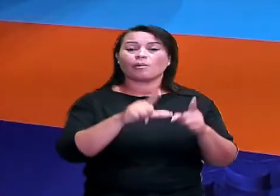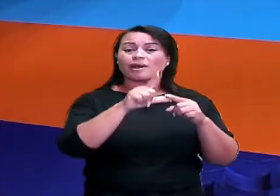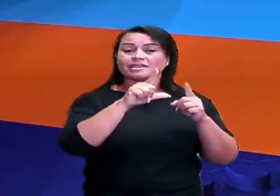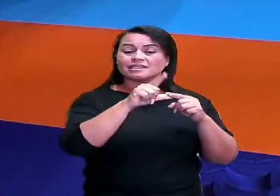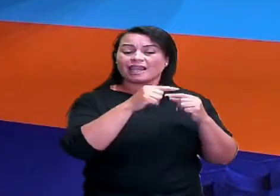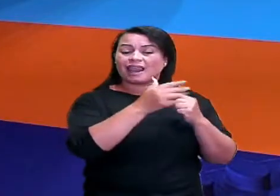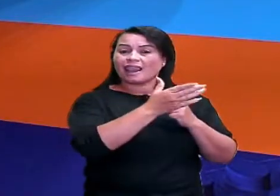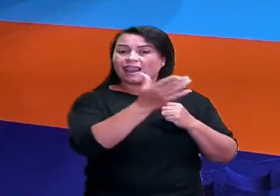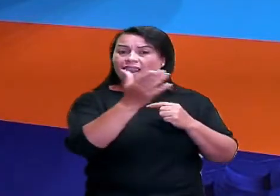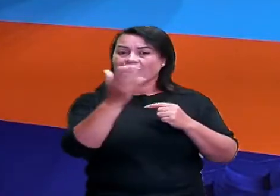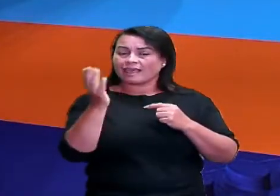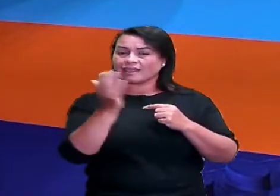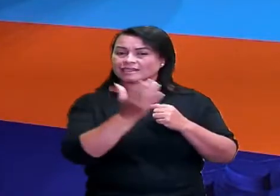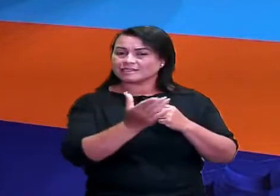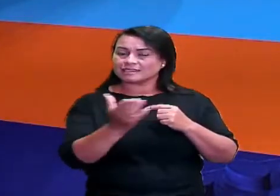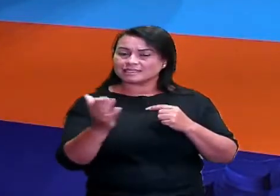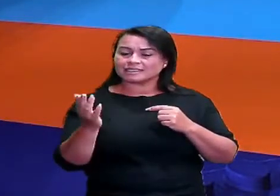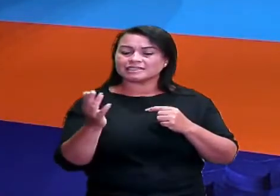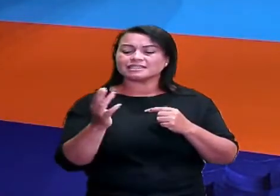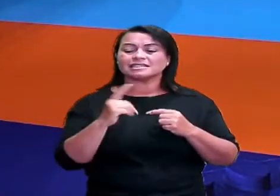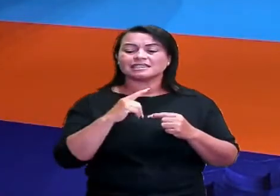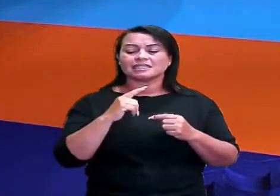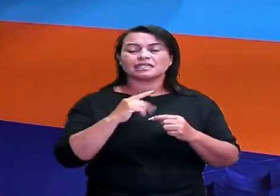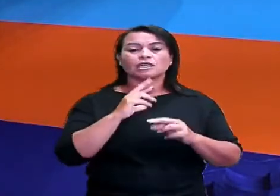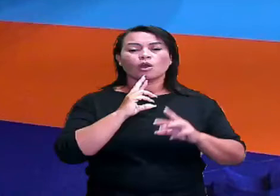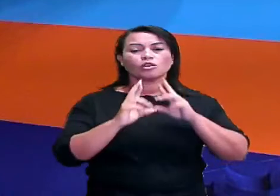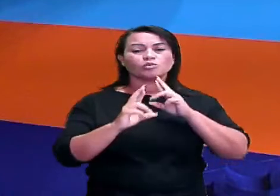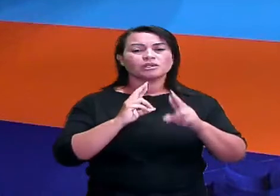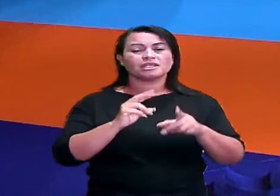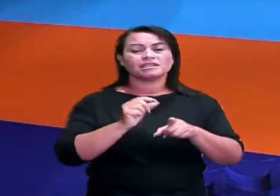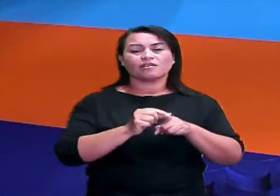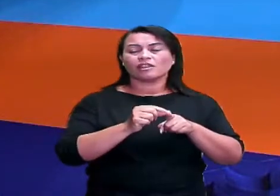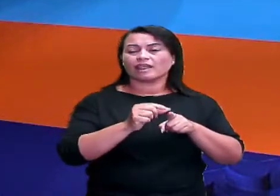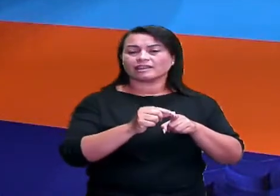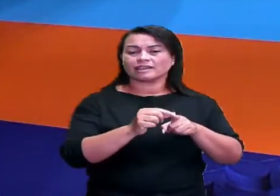letras e as correspondências fonéticas.